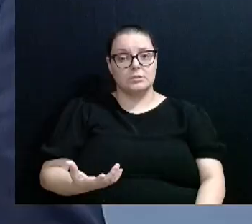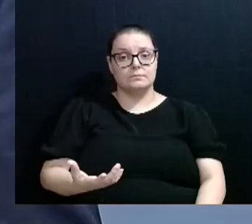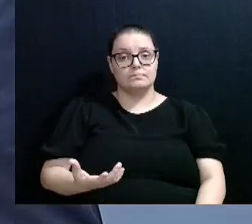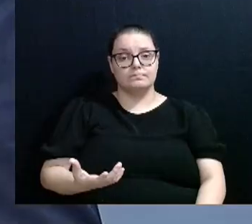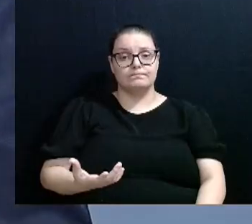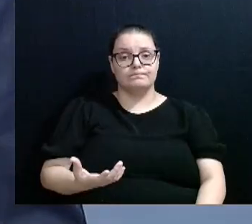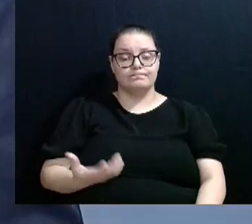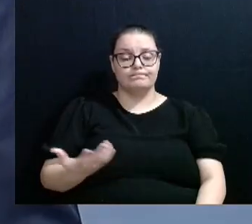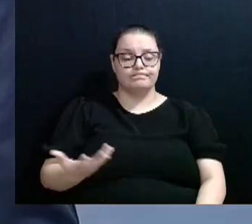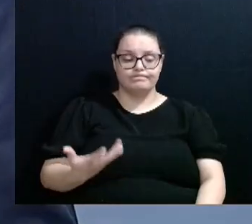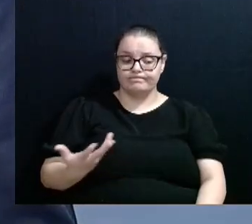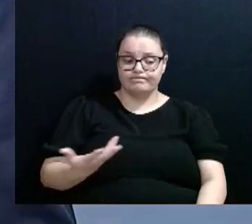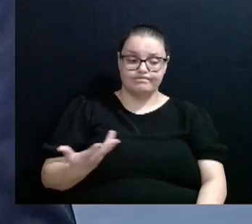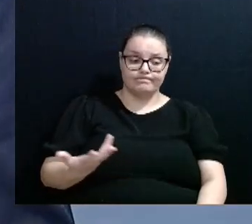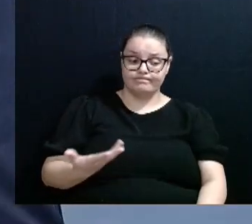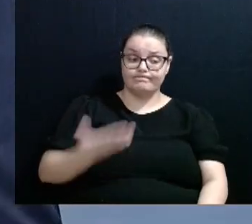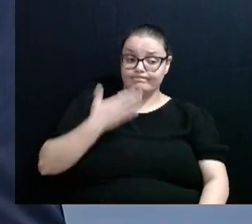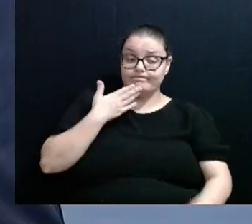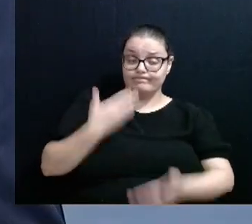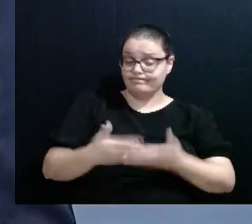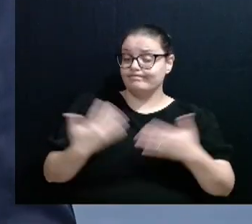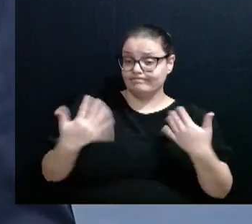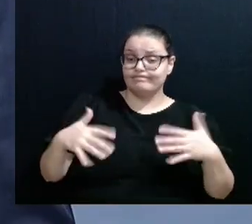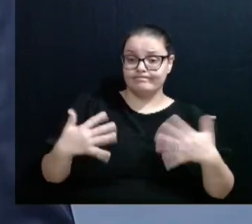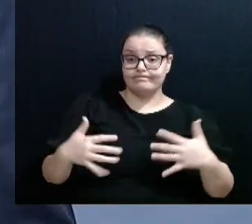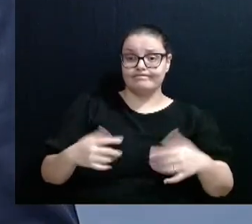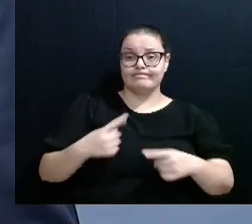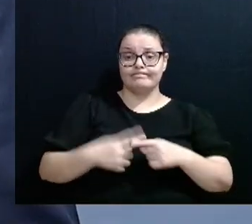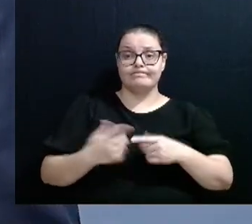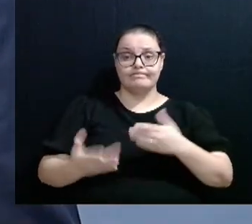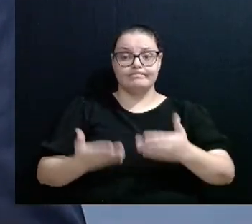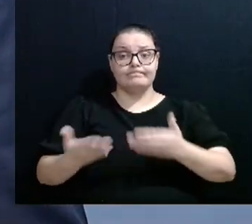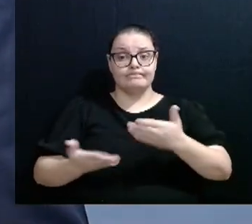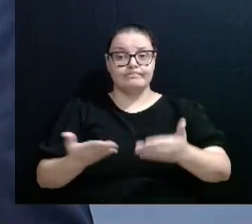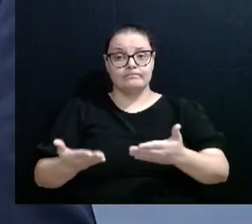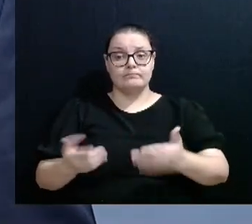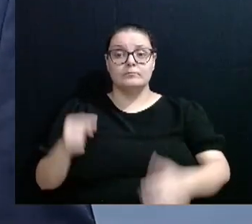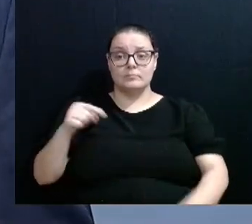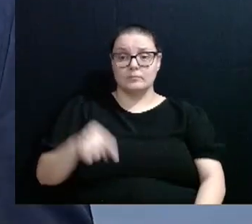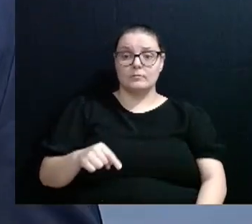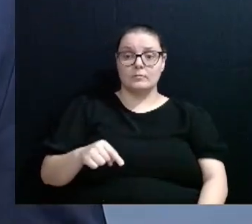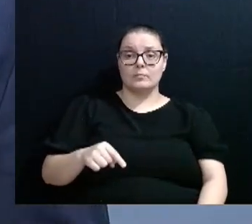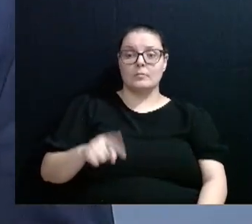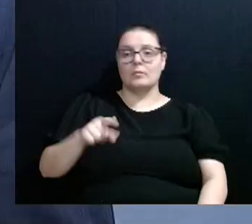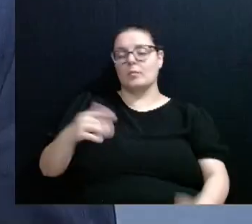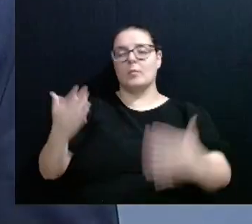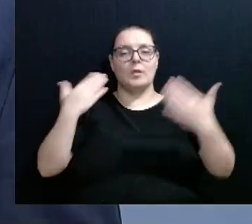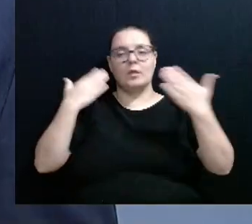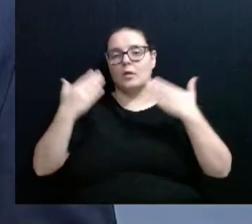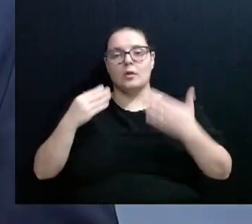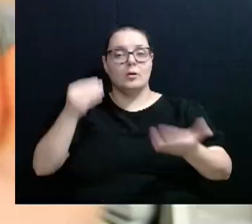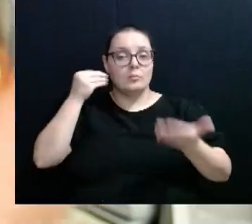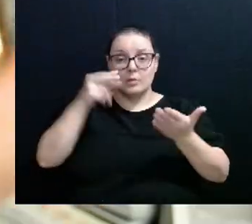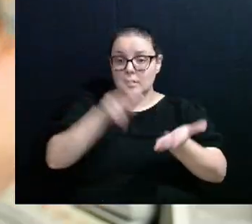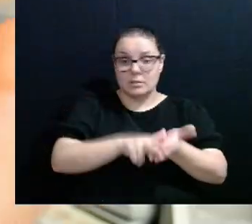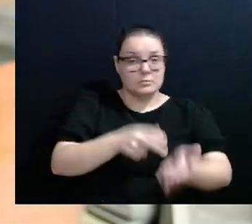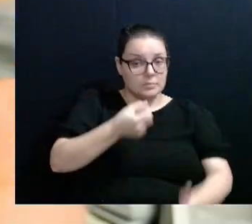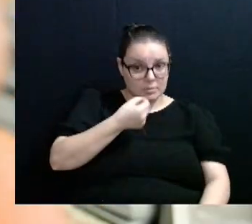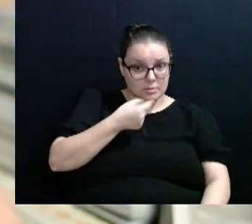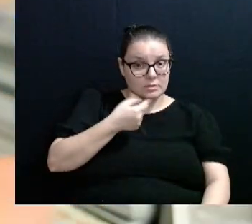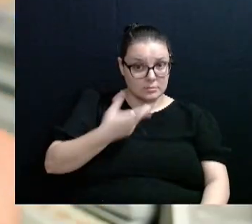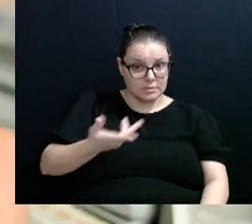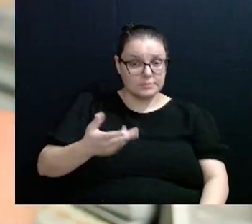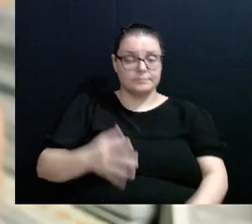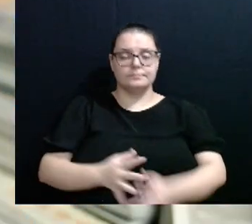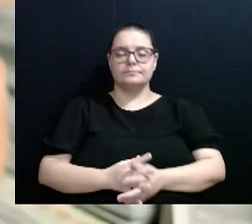que nos assusta, porque o tratamento para isso é com psicólogo, com psiquiatra e até medicamentoso. O